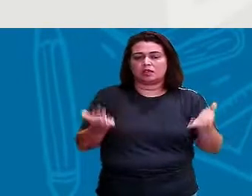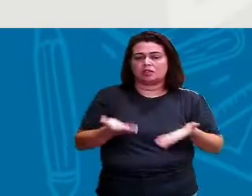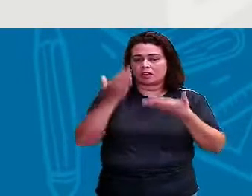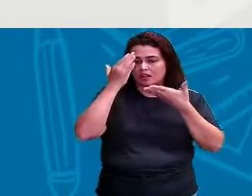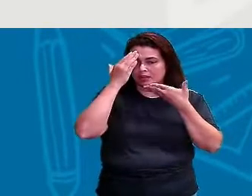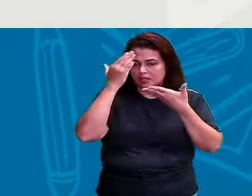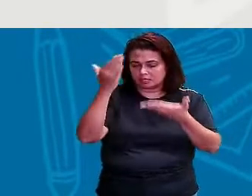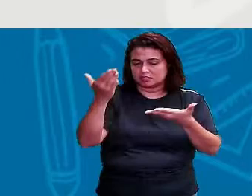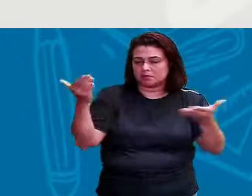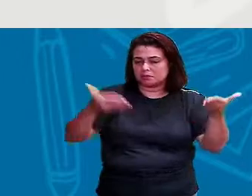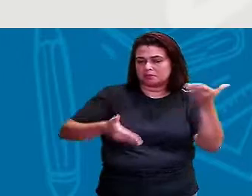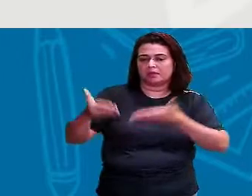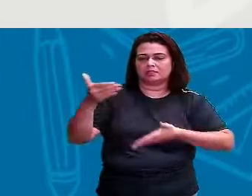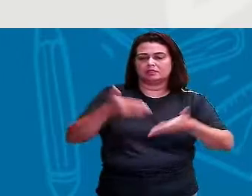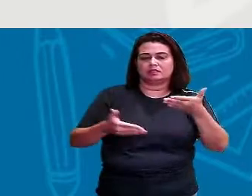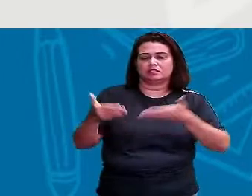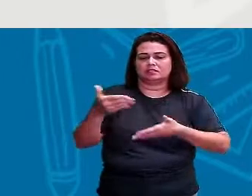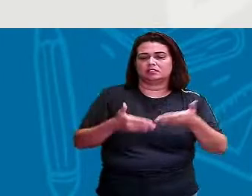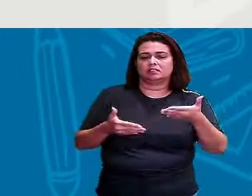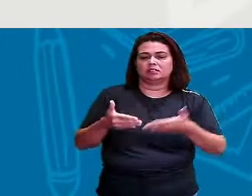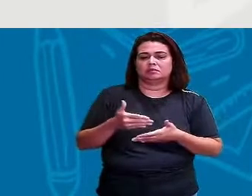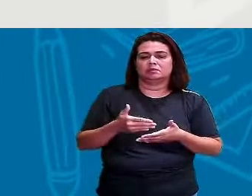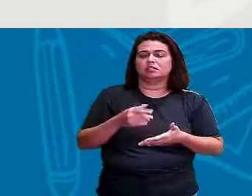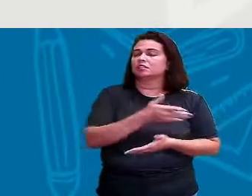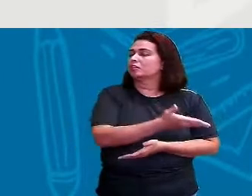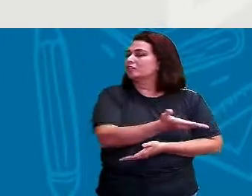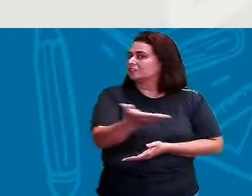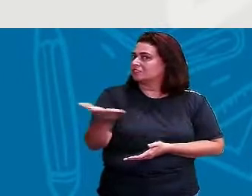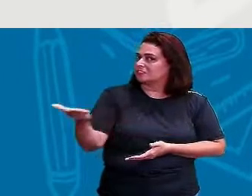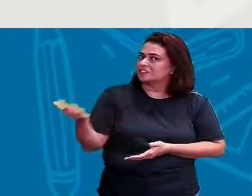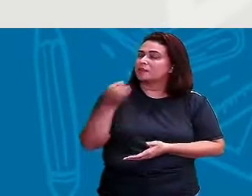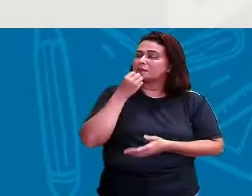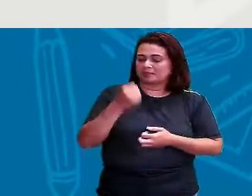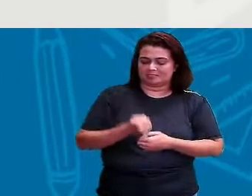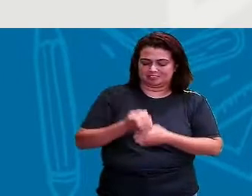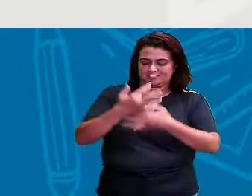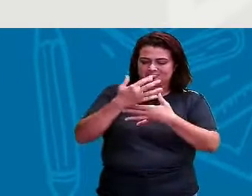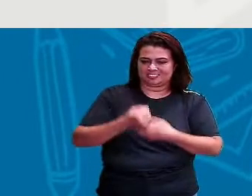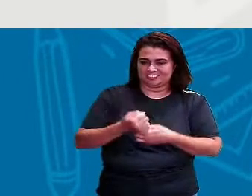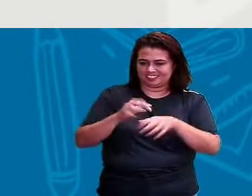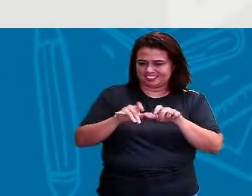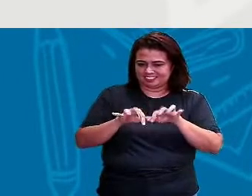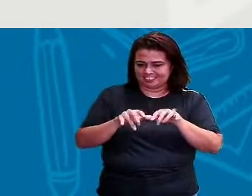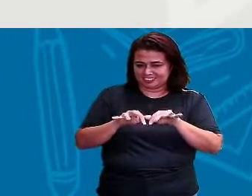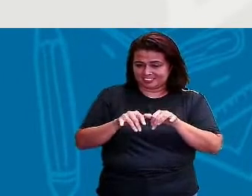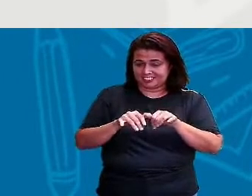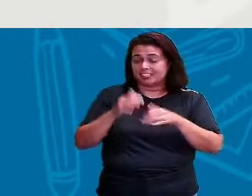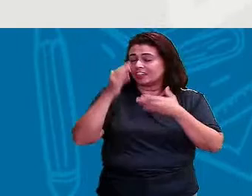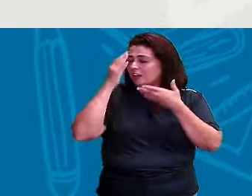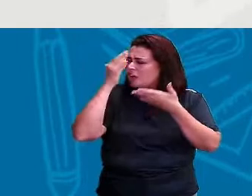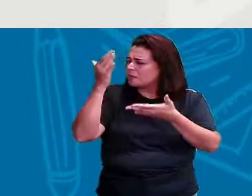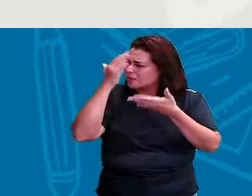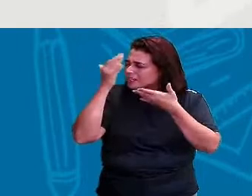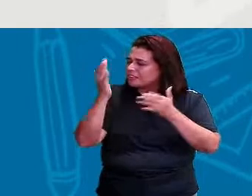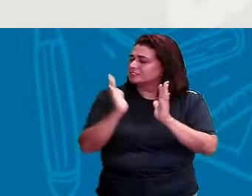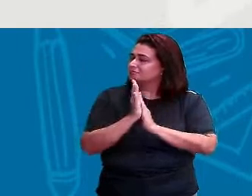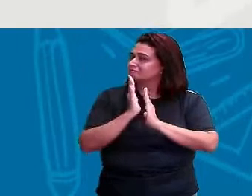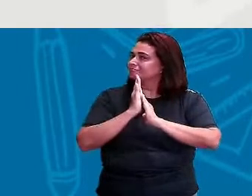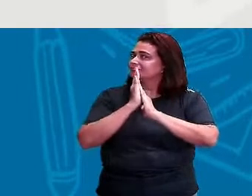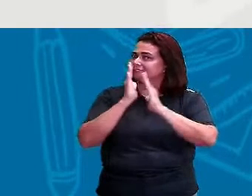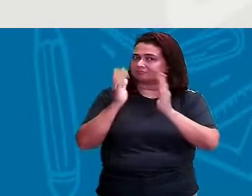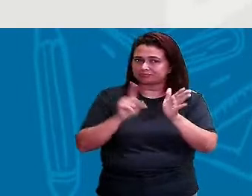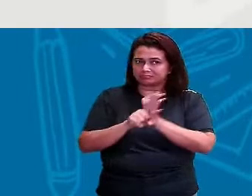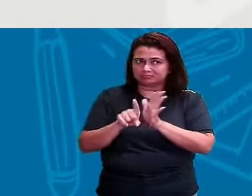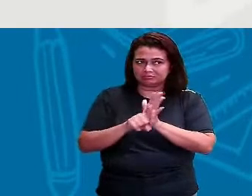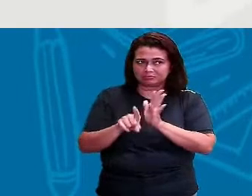mais uma vez a participação, tá certo, de vocês aqui no nosso chat. Obrigada pelos elogios, pelas perguntas. E